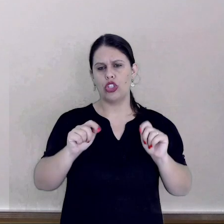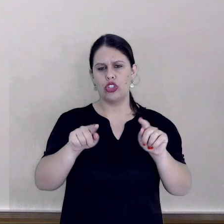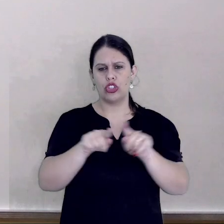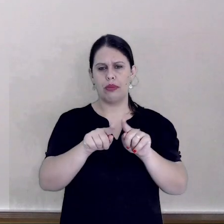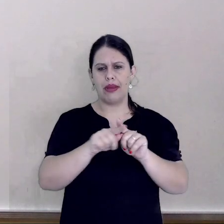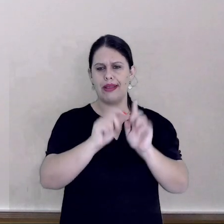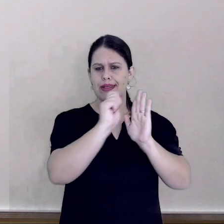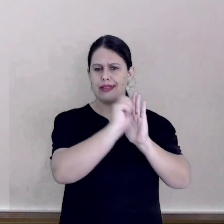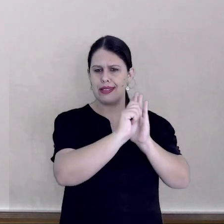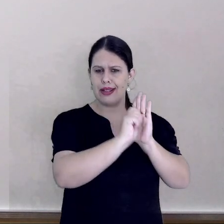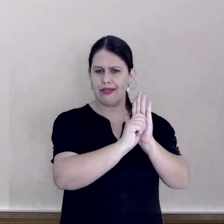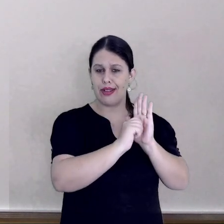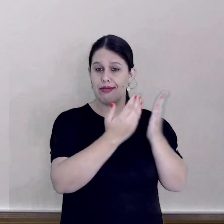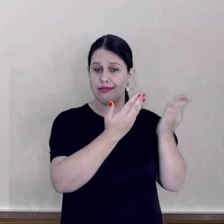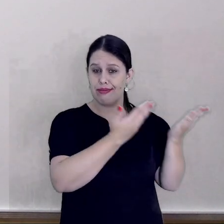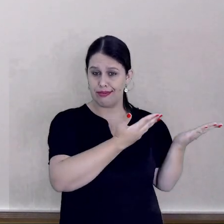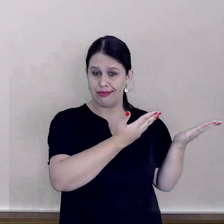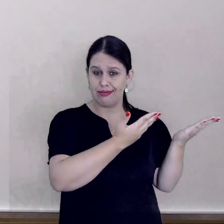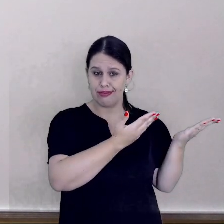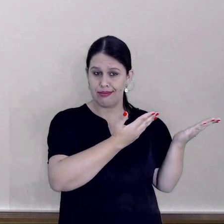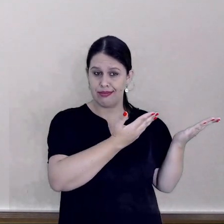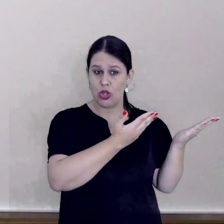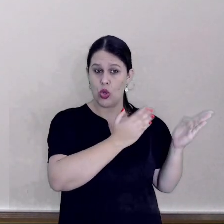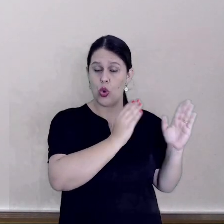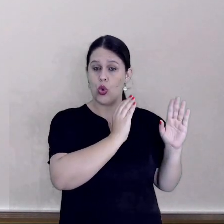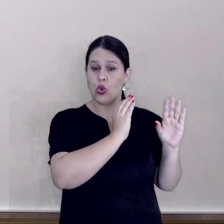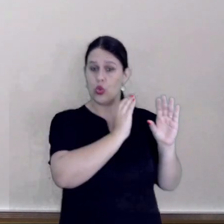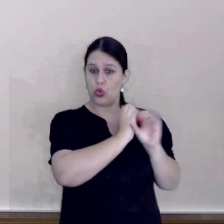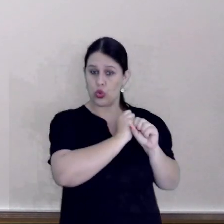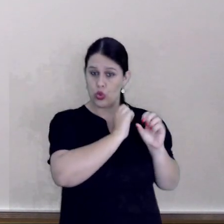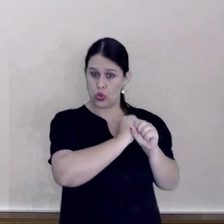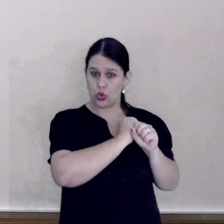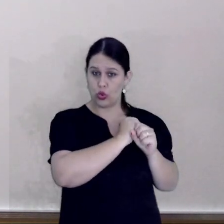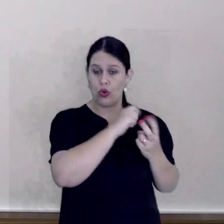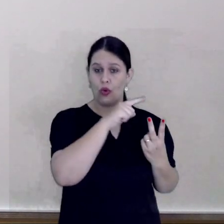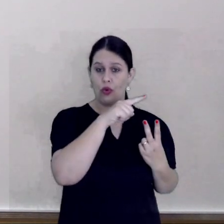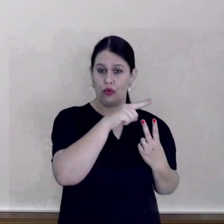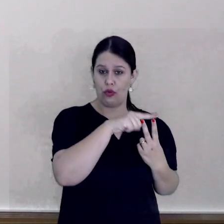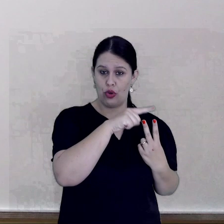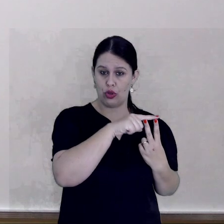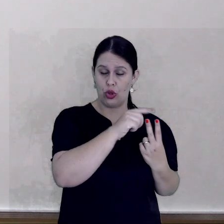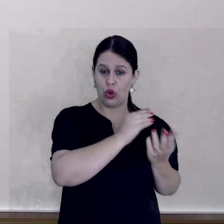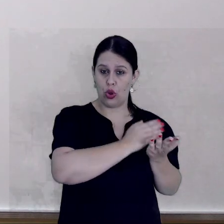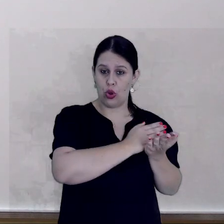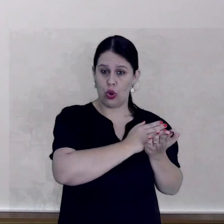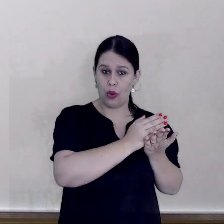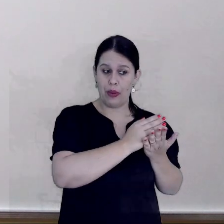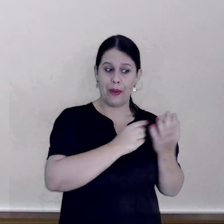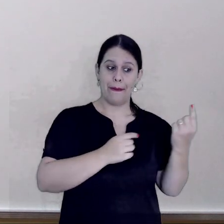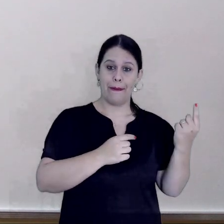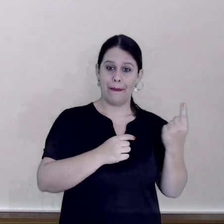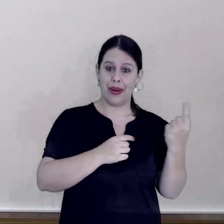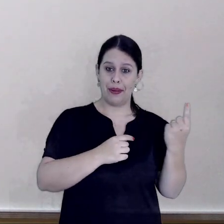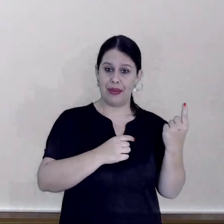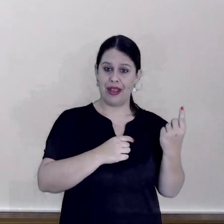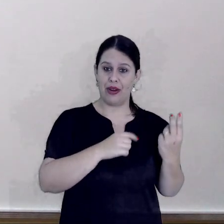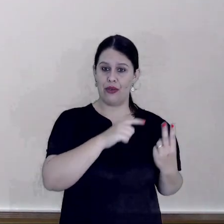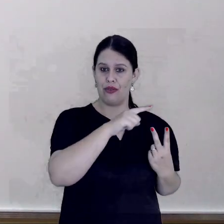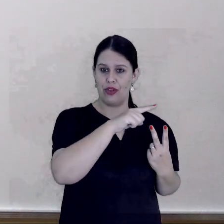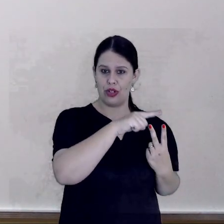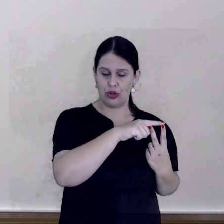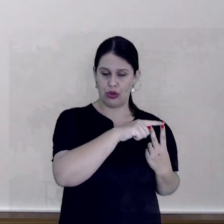assim escrita. O vetor soma tem origem coincidente com a origem do primeiro vetor